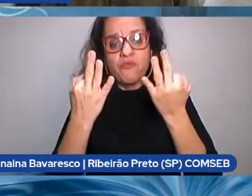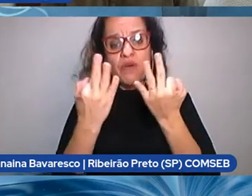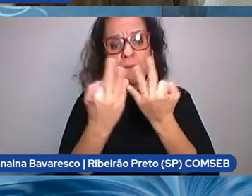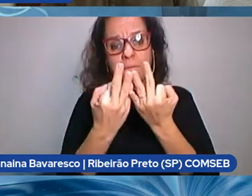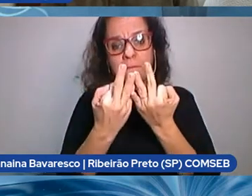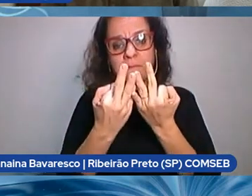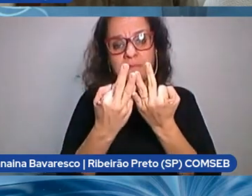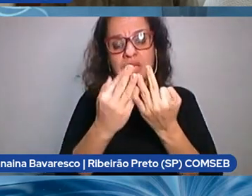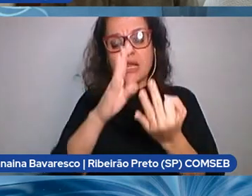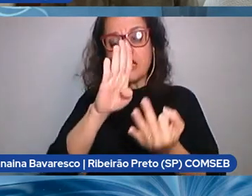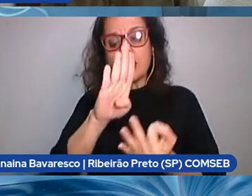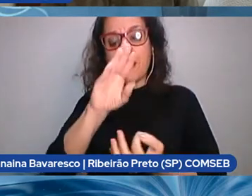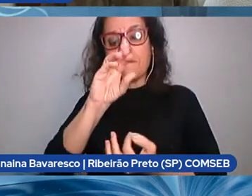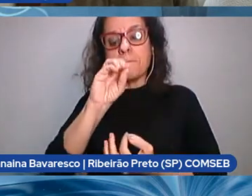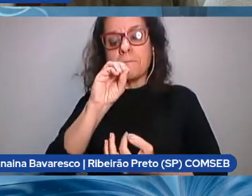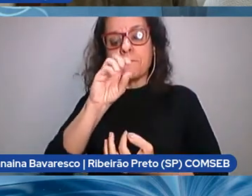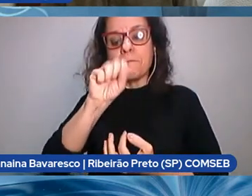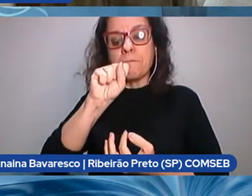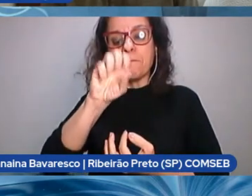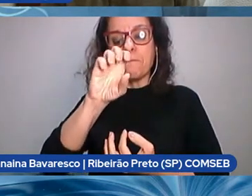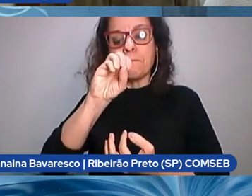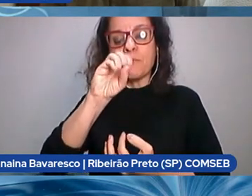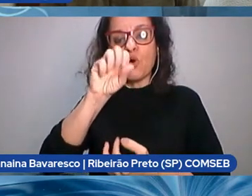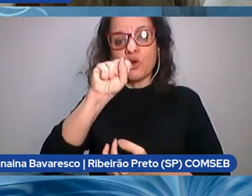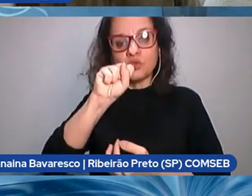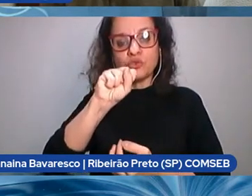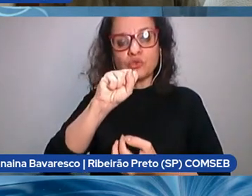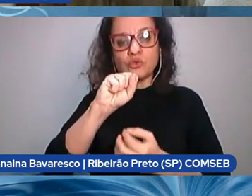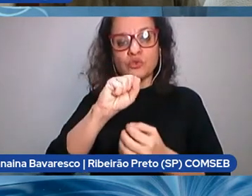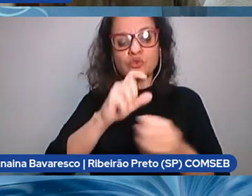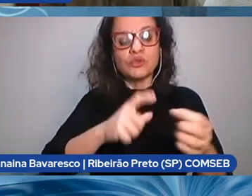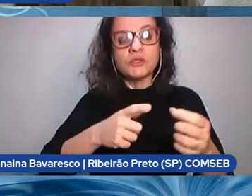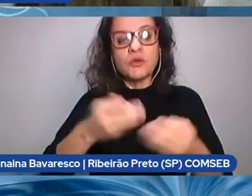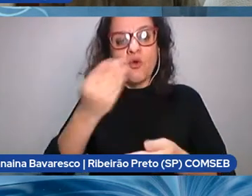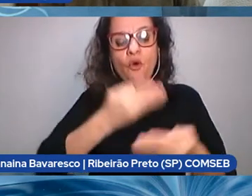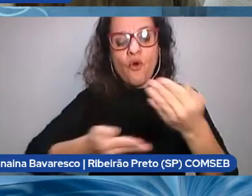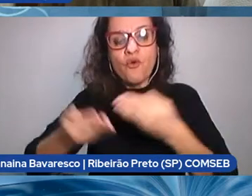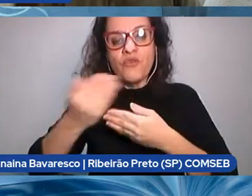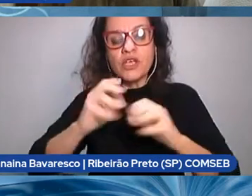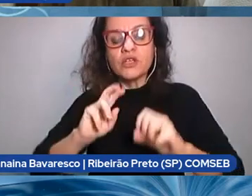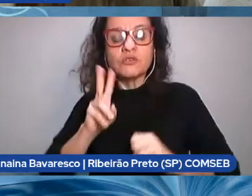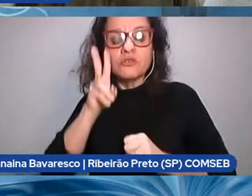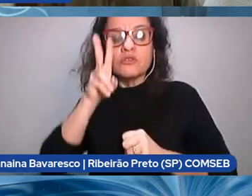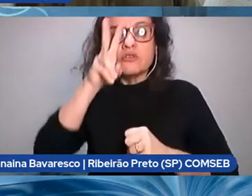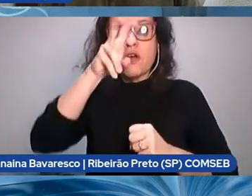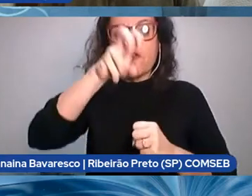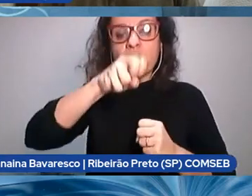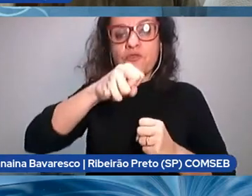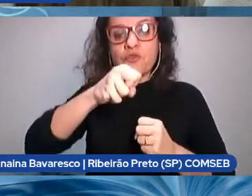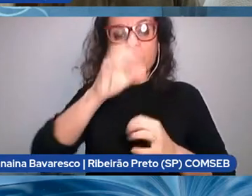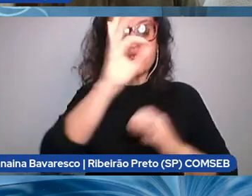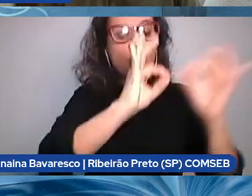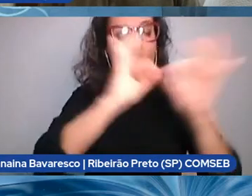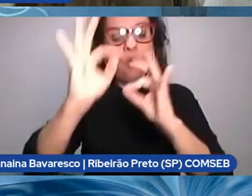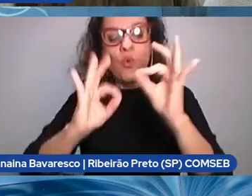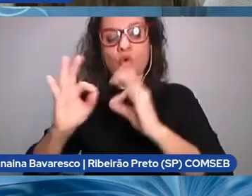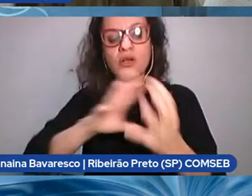de bósons, que são os veículos das forças que organizam a